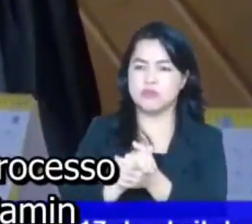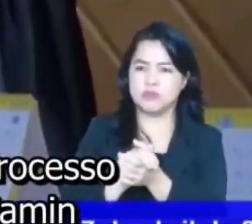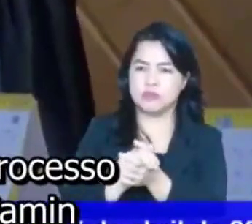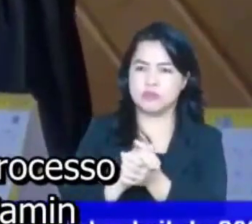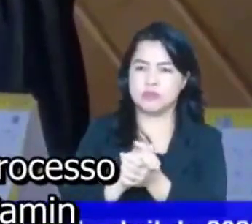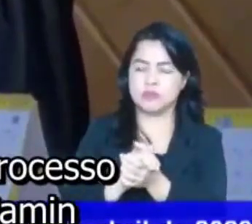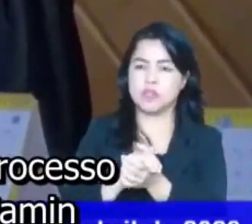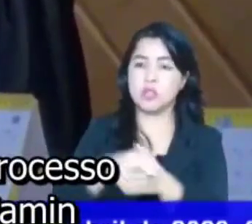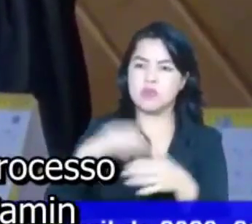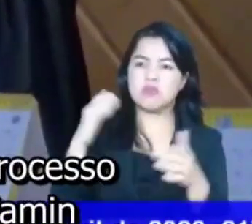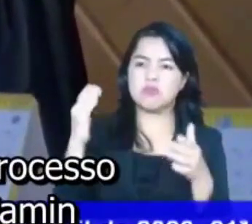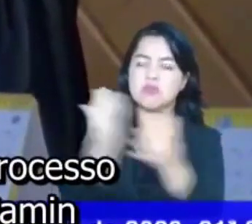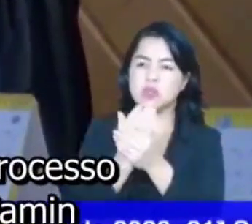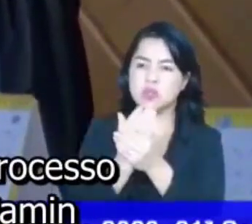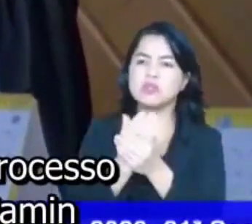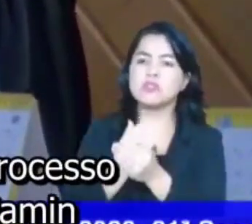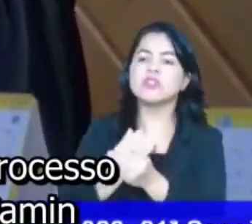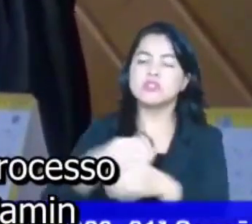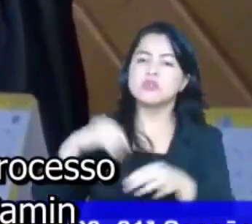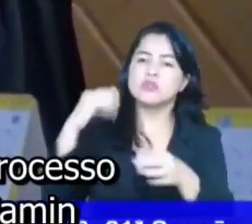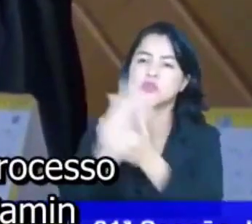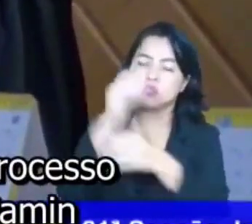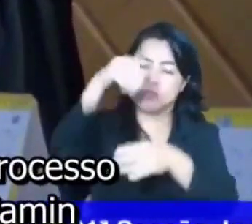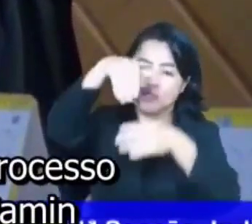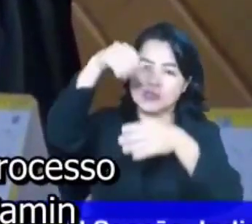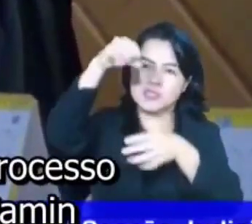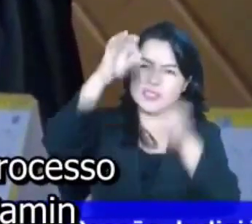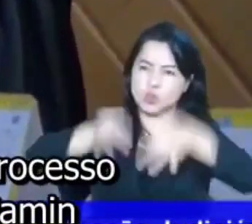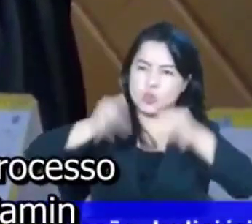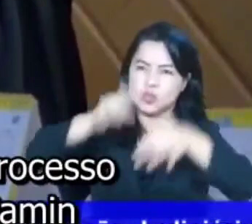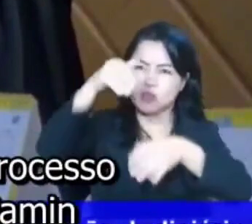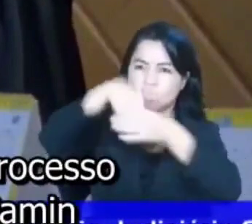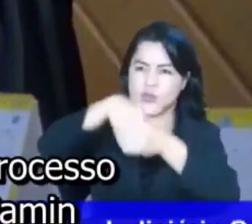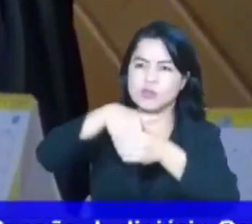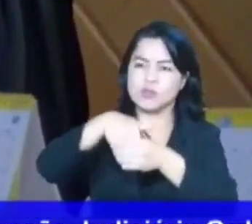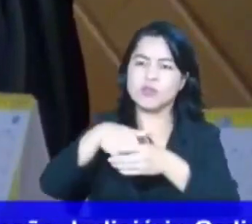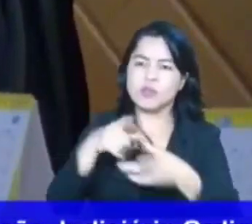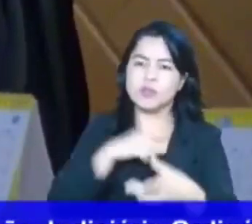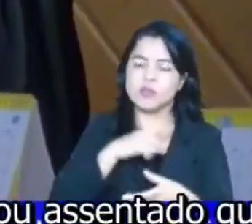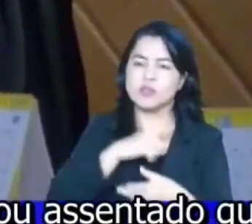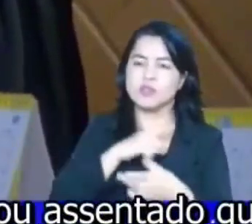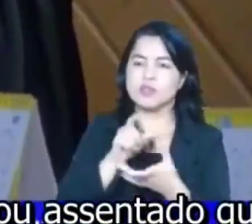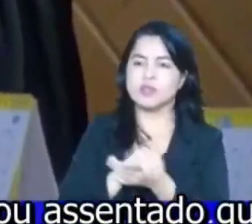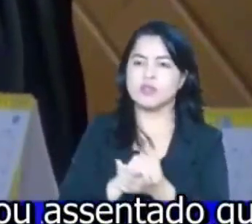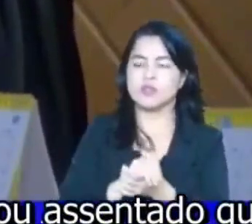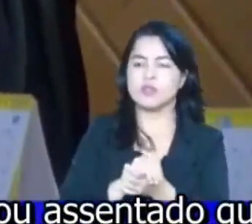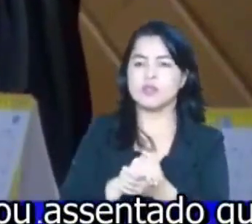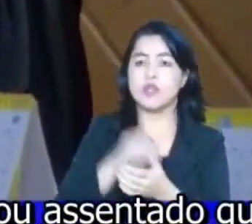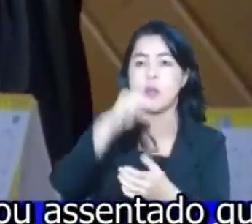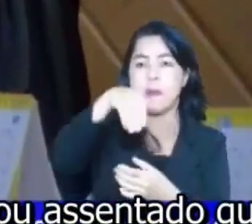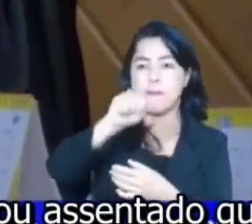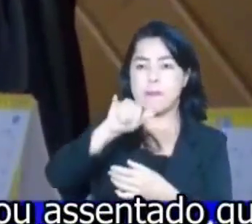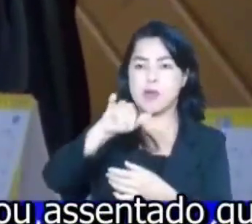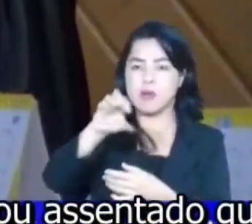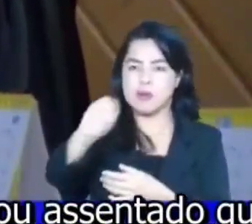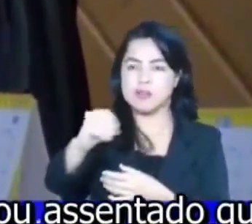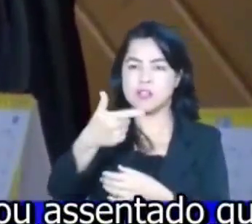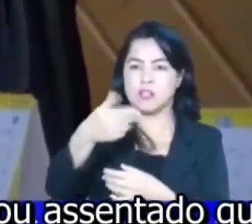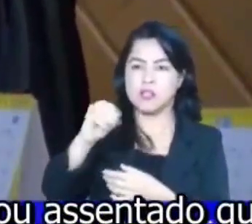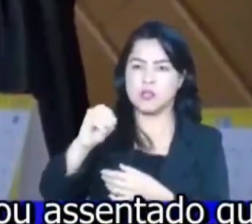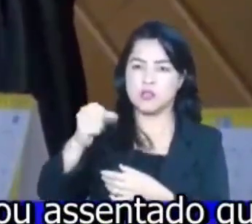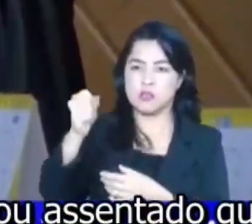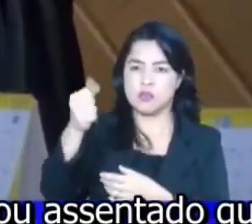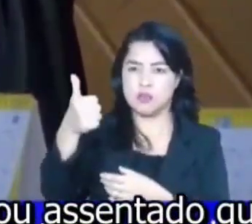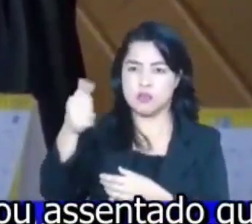de um processo julgado no TSE, da relatoria do ministro Herman Benjamin, de maio de 2018,